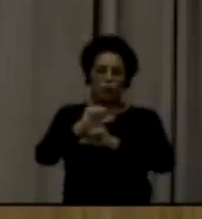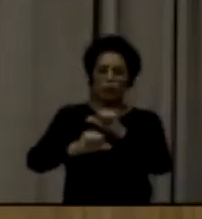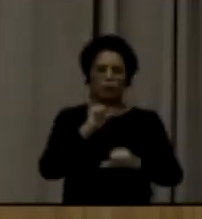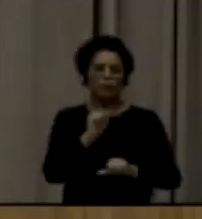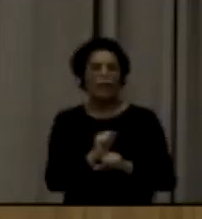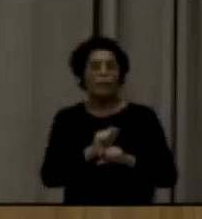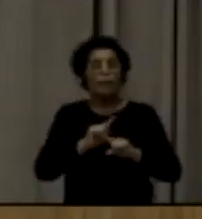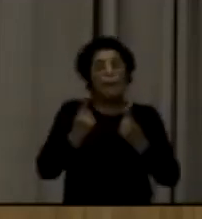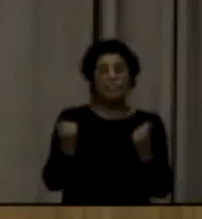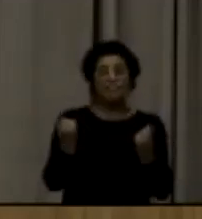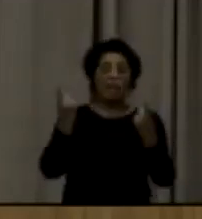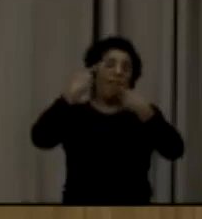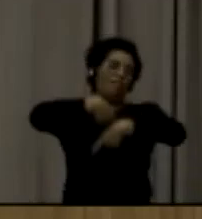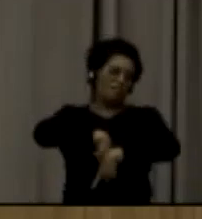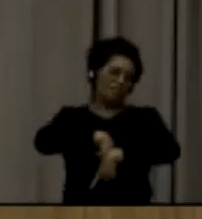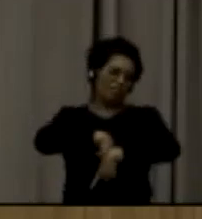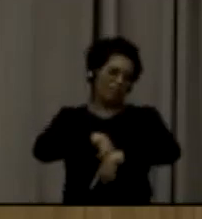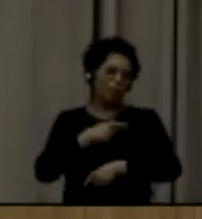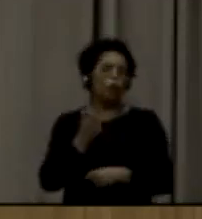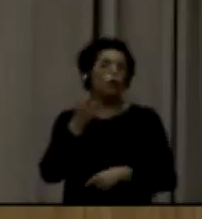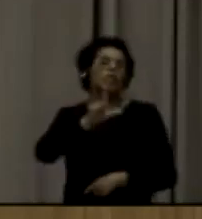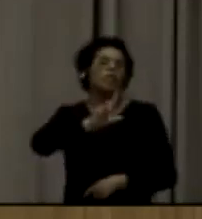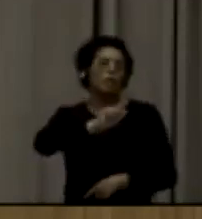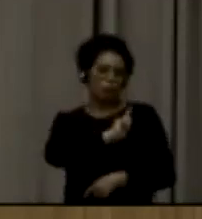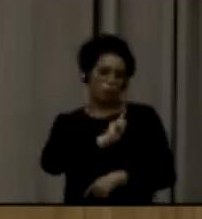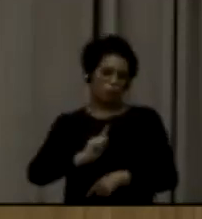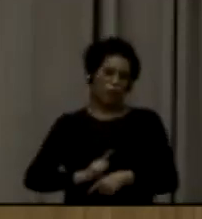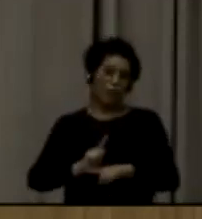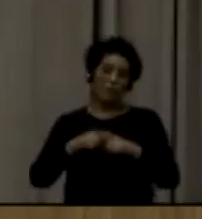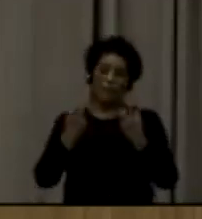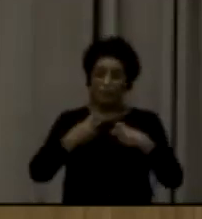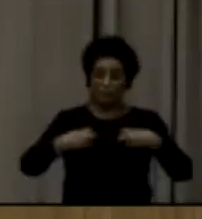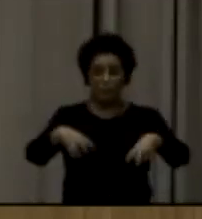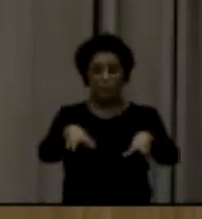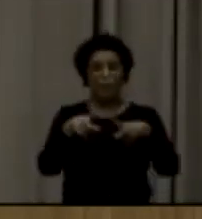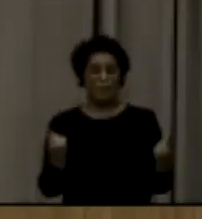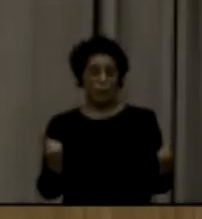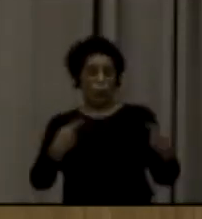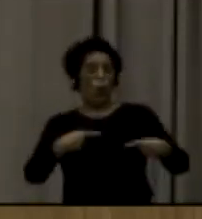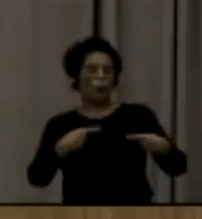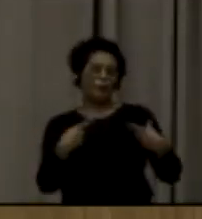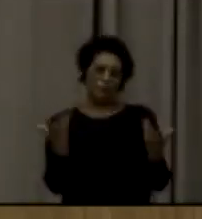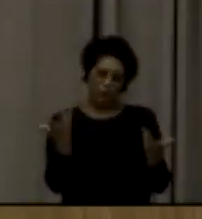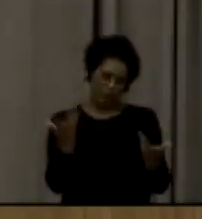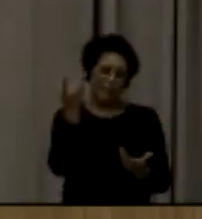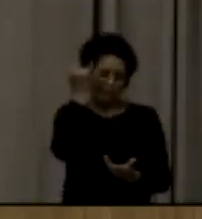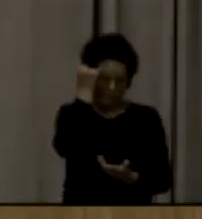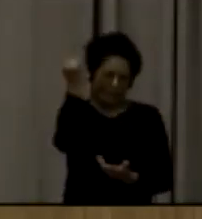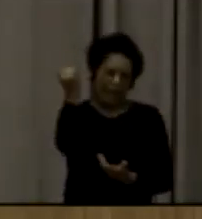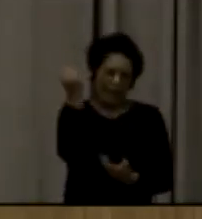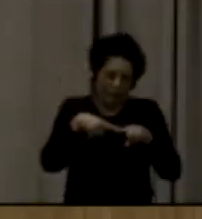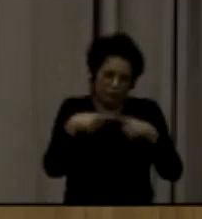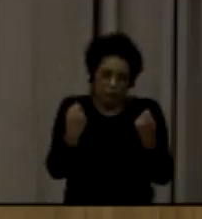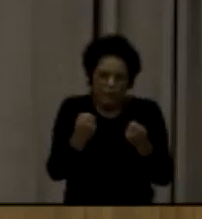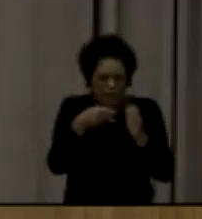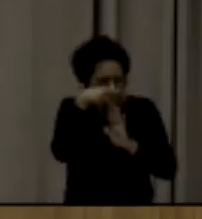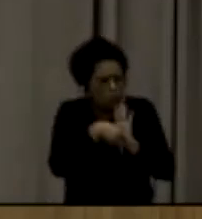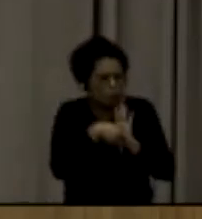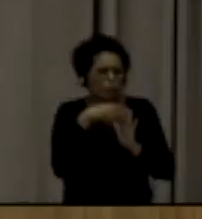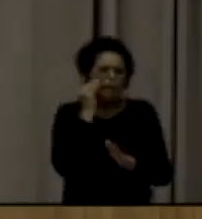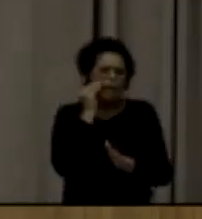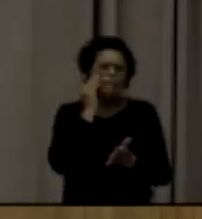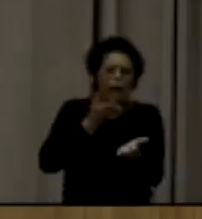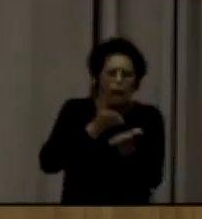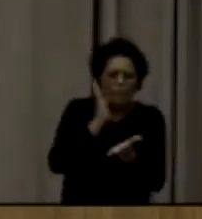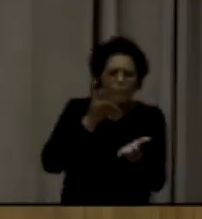muitas vezes ao contrário. Então, nós às vezes ganhamos o governo, mas nós temos o parlamento que está contra. Então, nós temos que muitas vezes fazer com que os projetos sejam